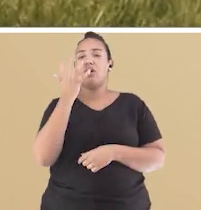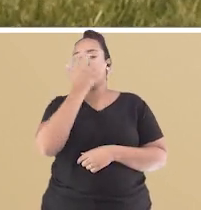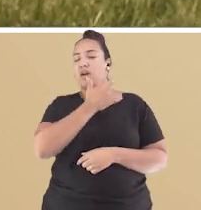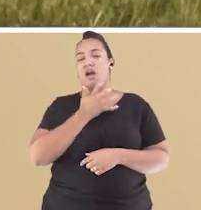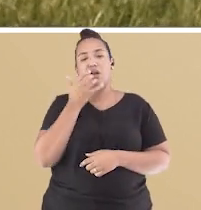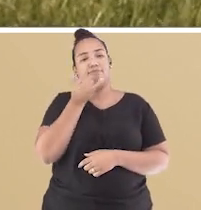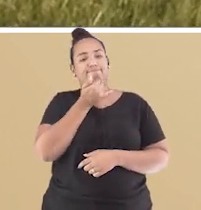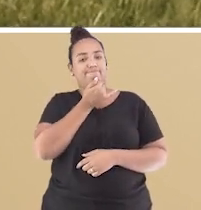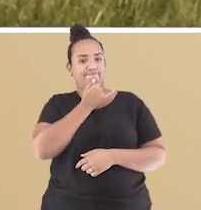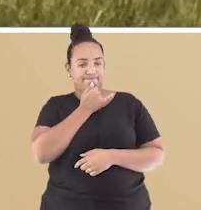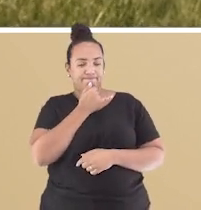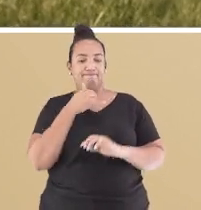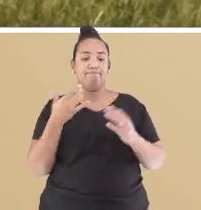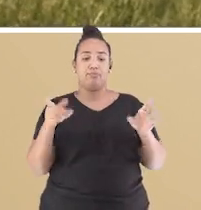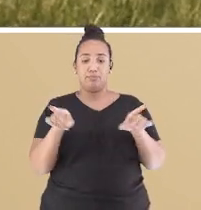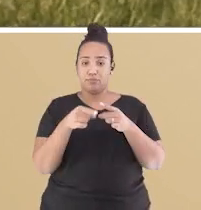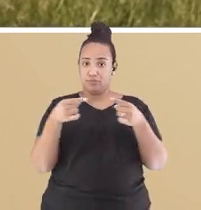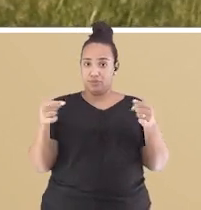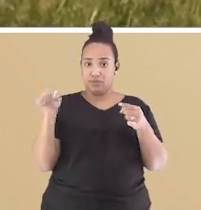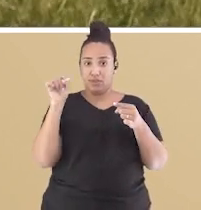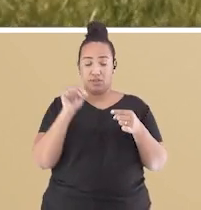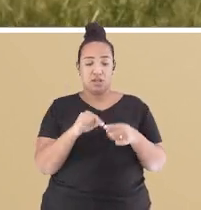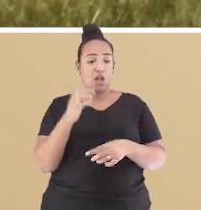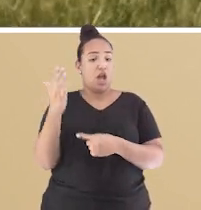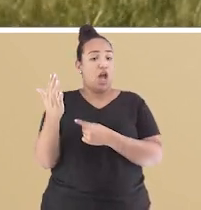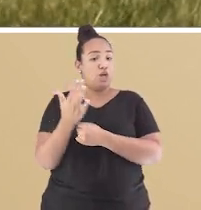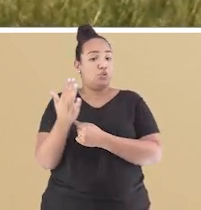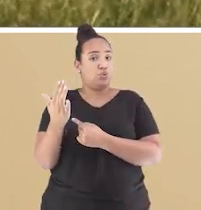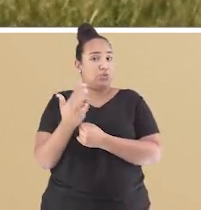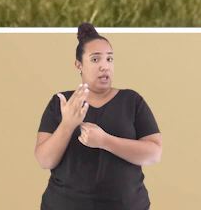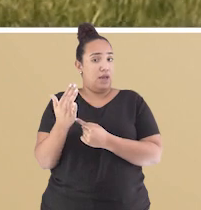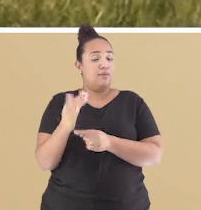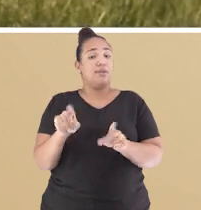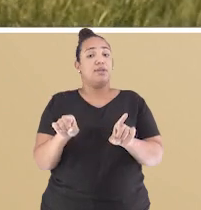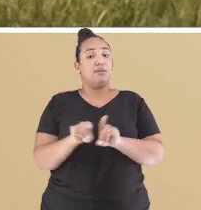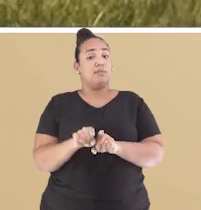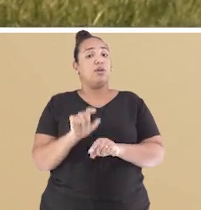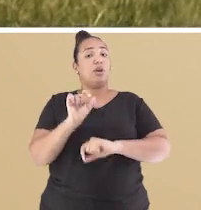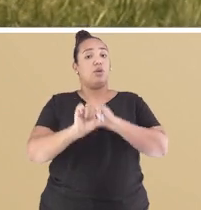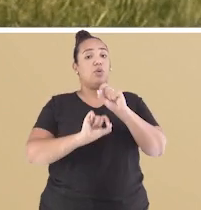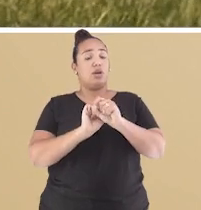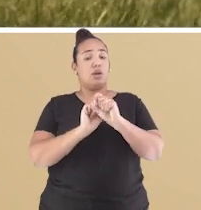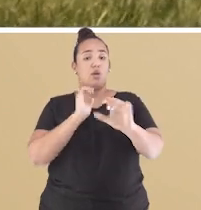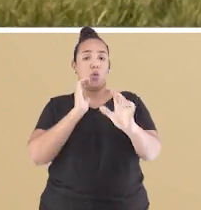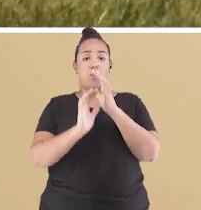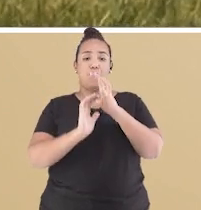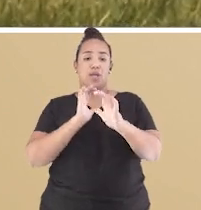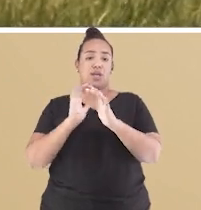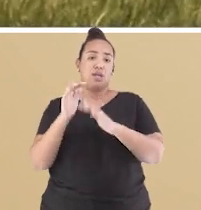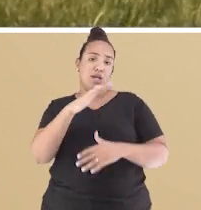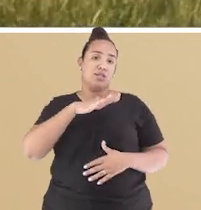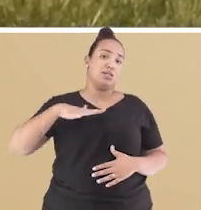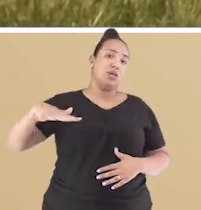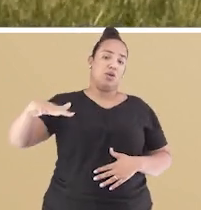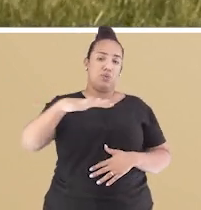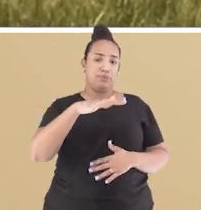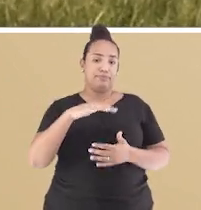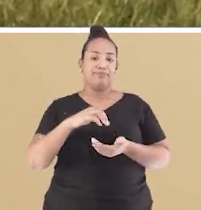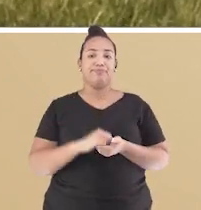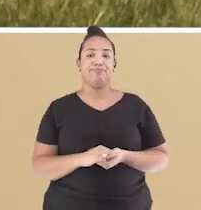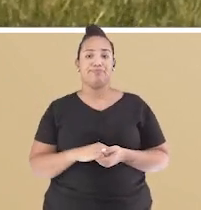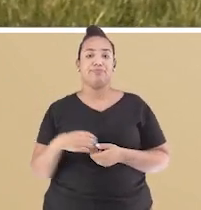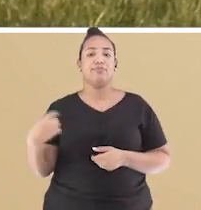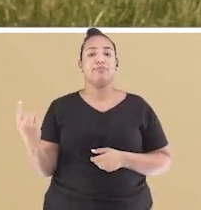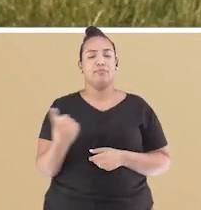ou algo como se fosse canto de lamento. Ao mesmo tempo que essas músicas eram válvulas de escape, também serviam como meio